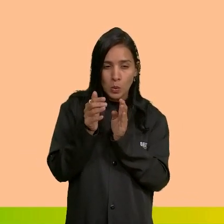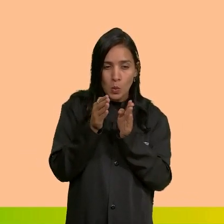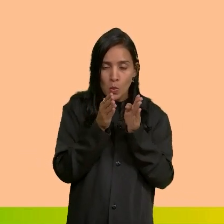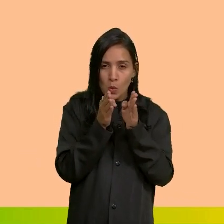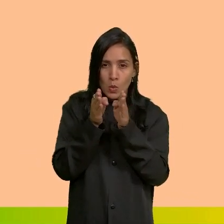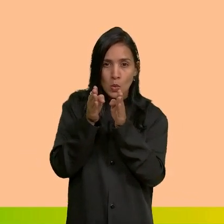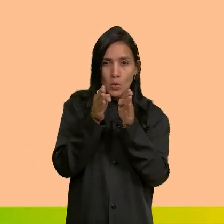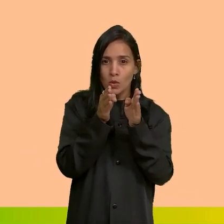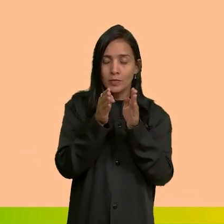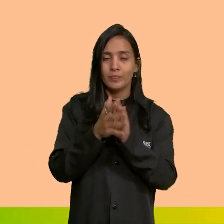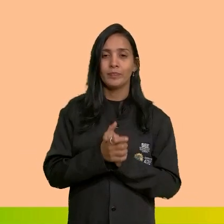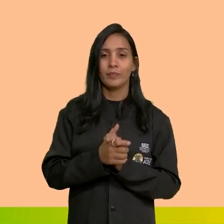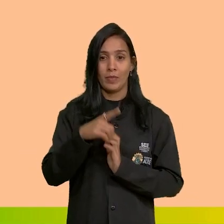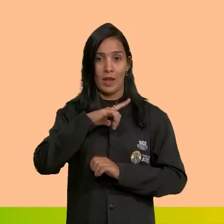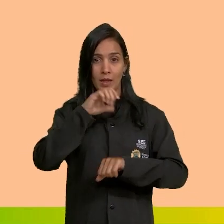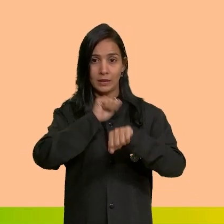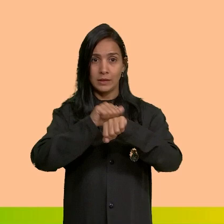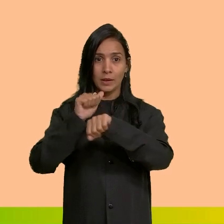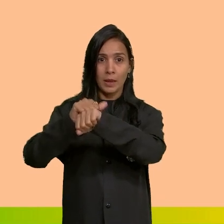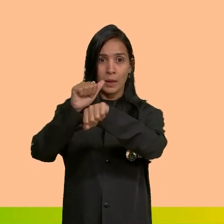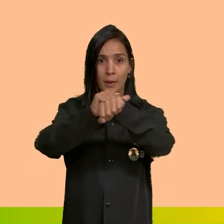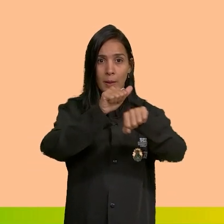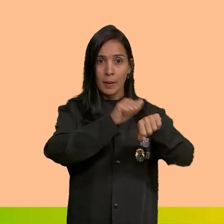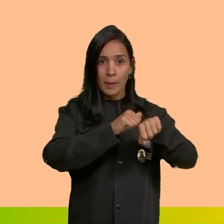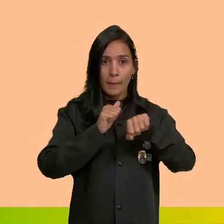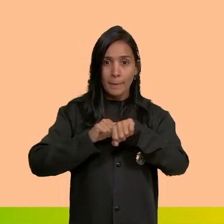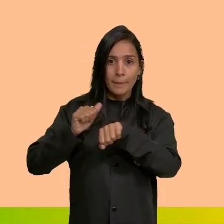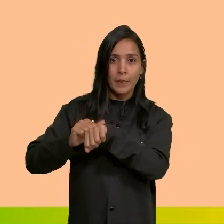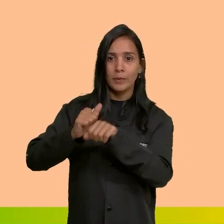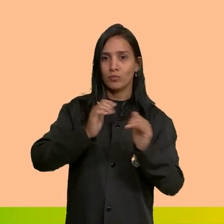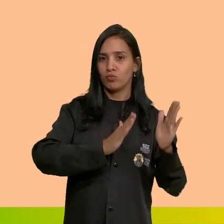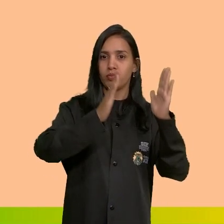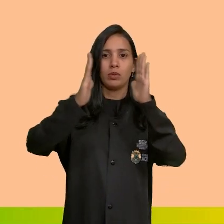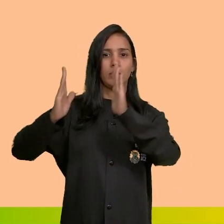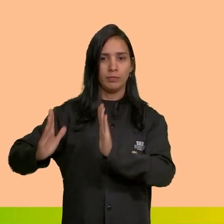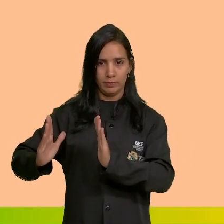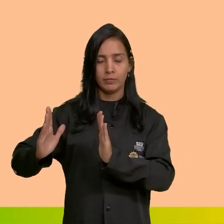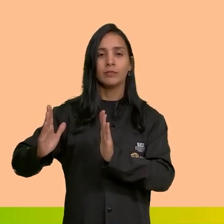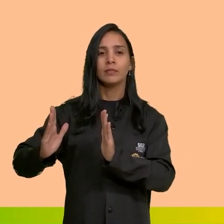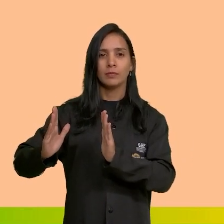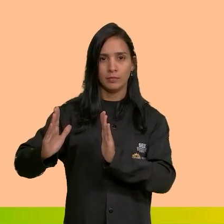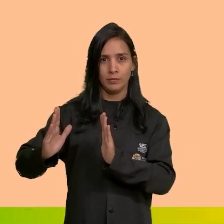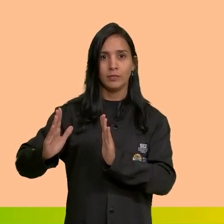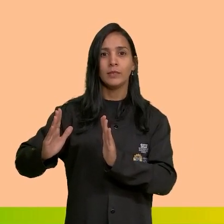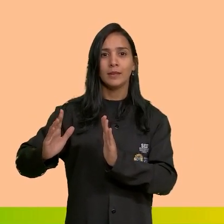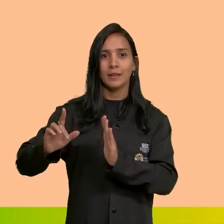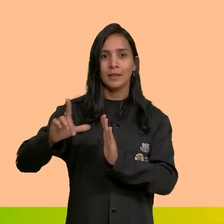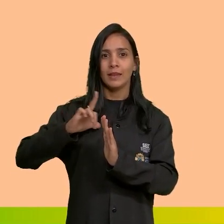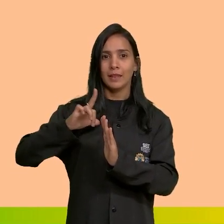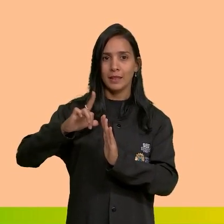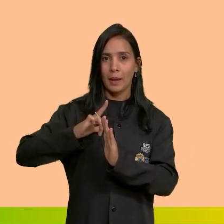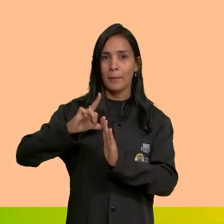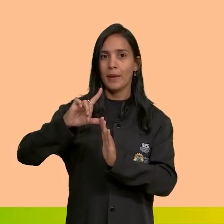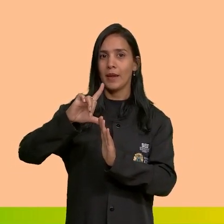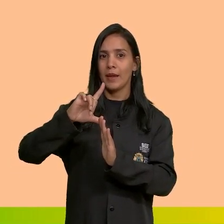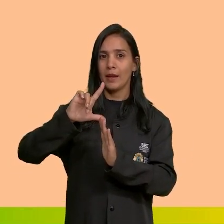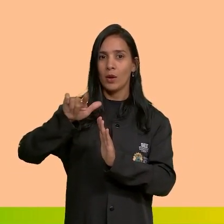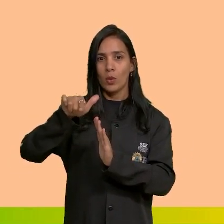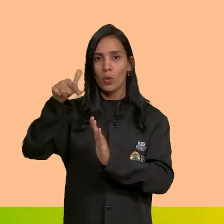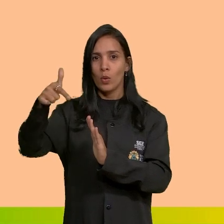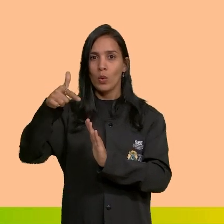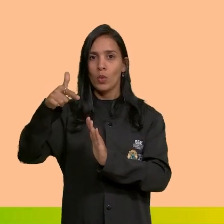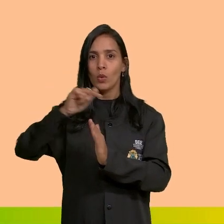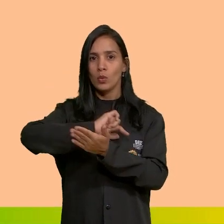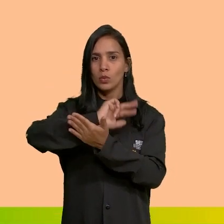dos rochedos, em segundo plano, a gruta de Pan. Lisístrata anda para lá e para cá, diante